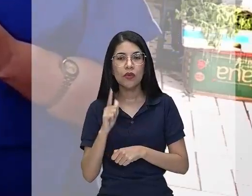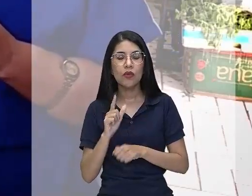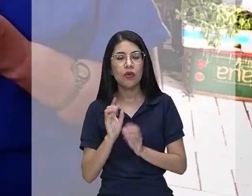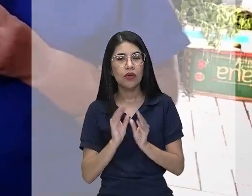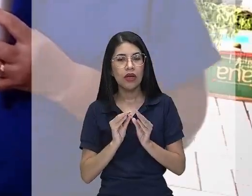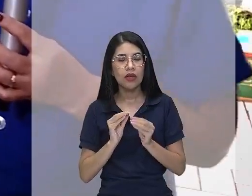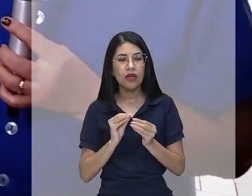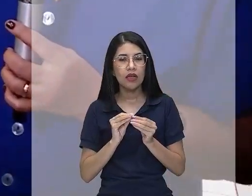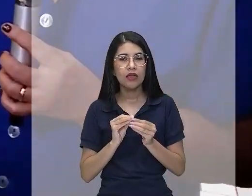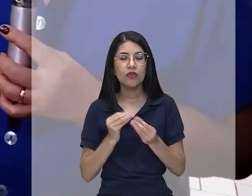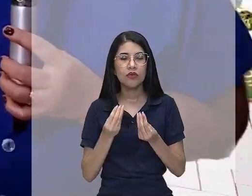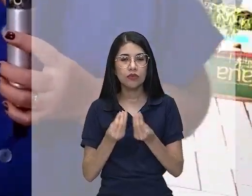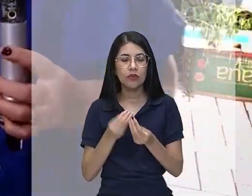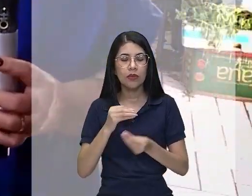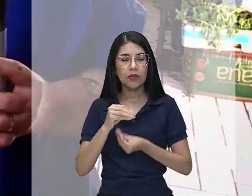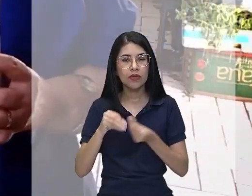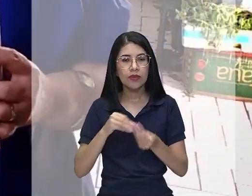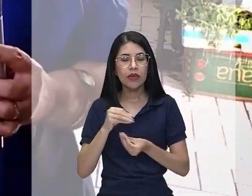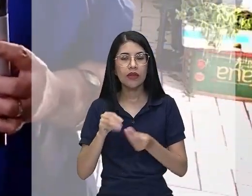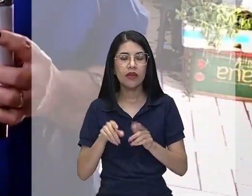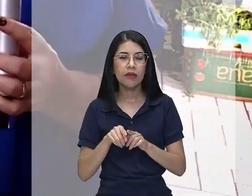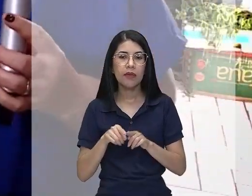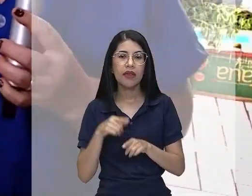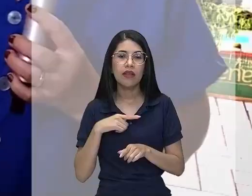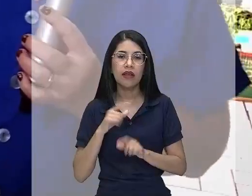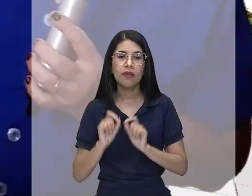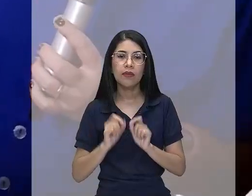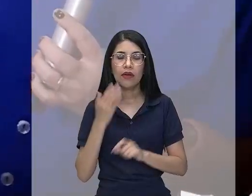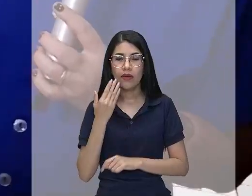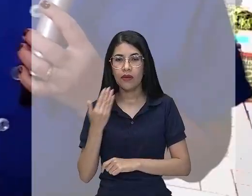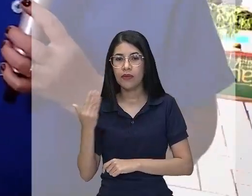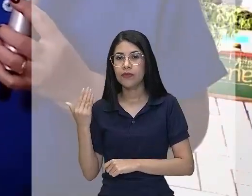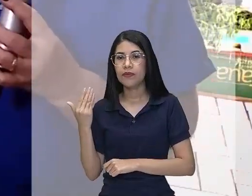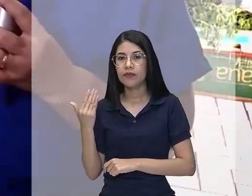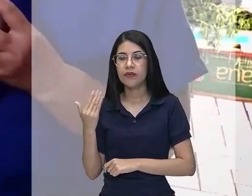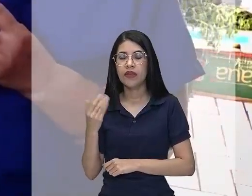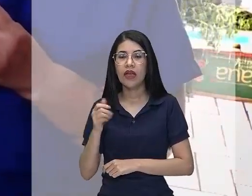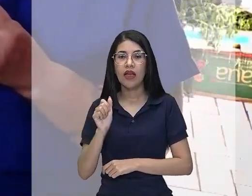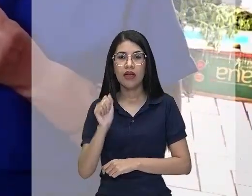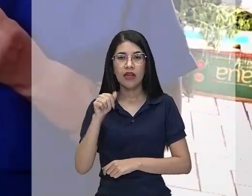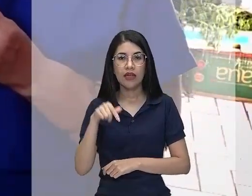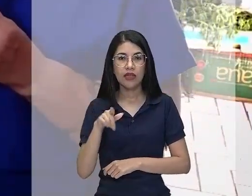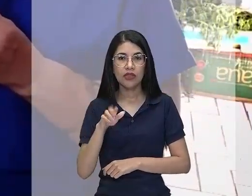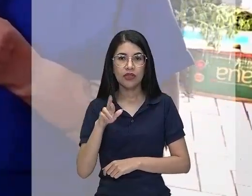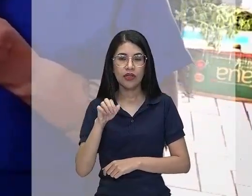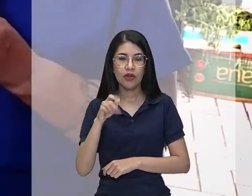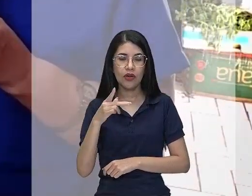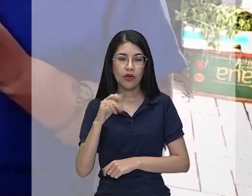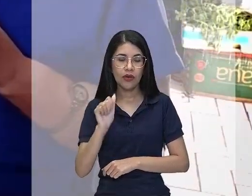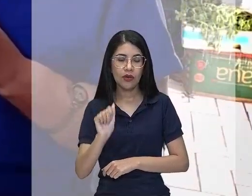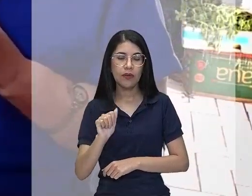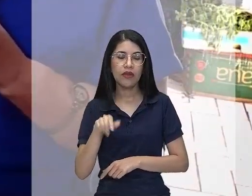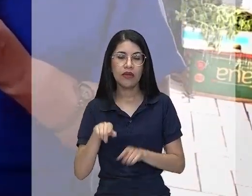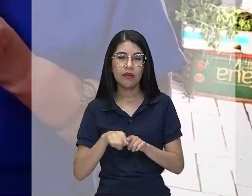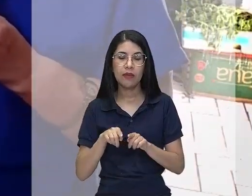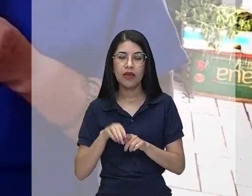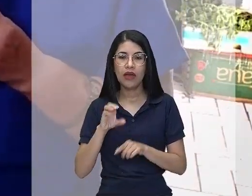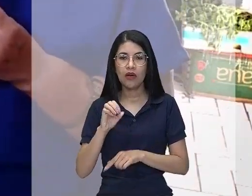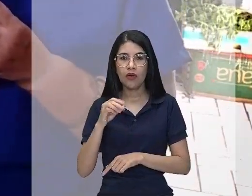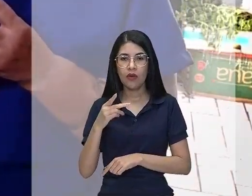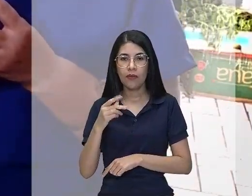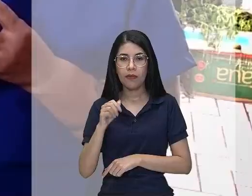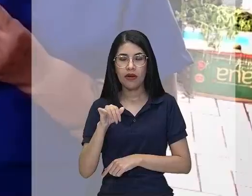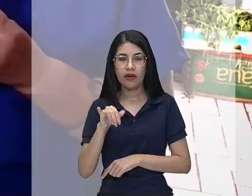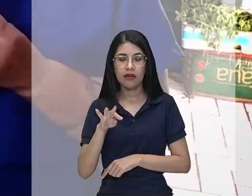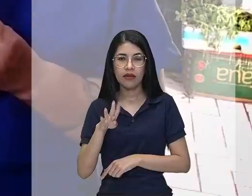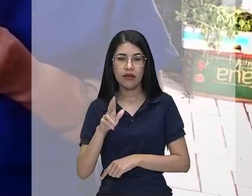contribuições, nós temos o quê? Que muito é procurado aqui no mercado, a andiroba e a copaíba. Esses dois